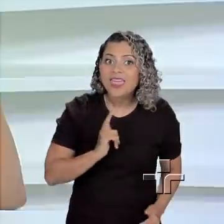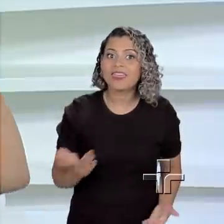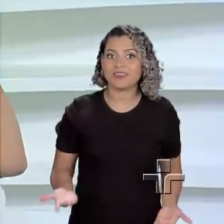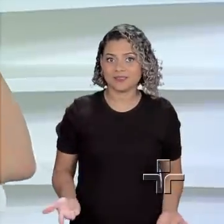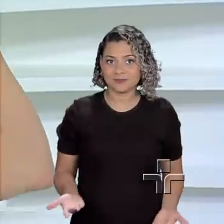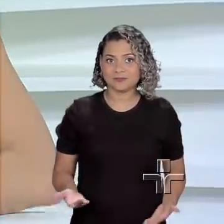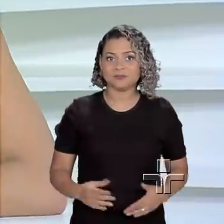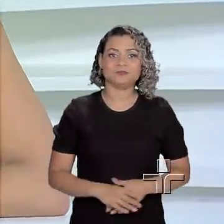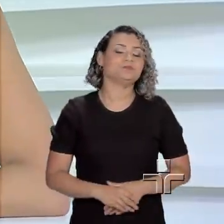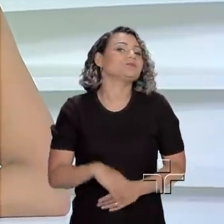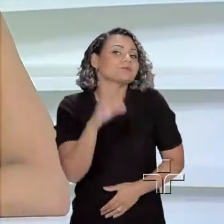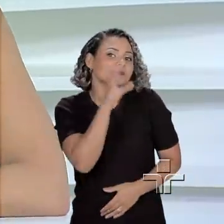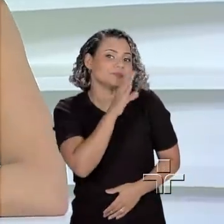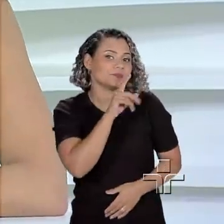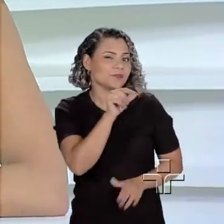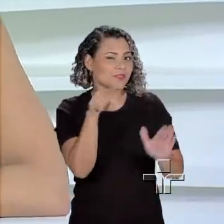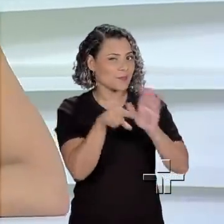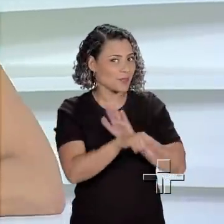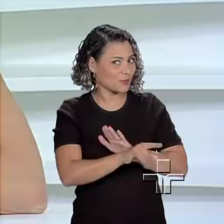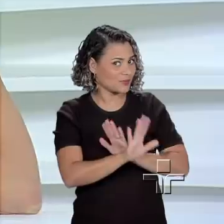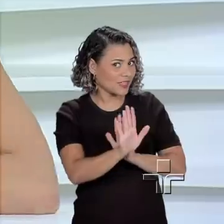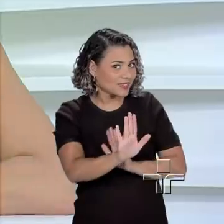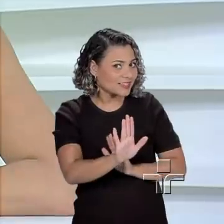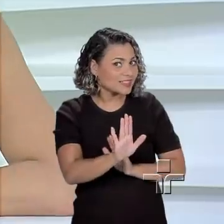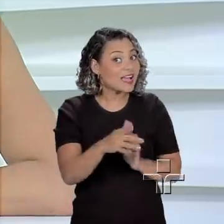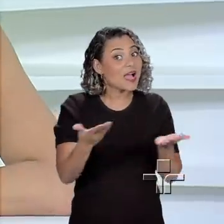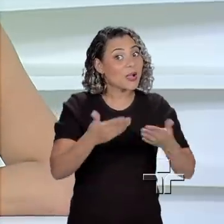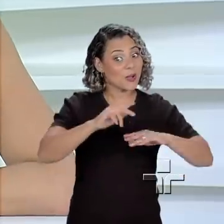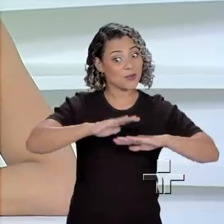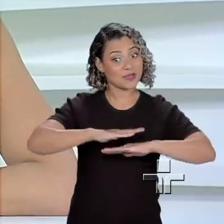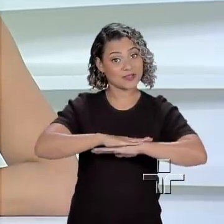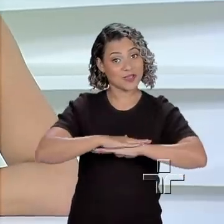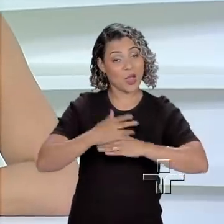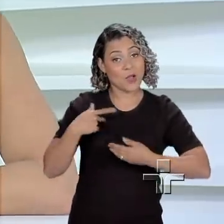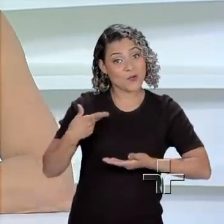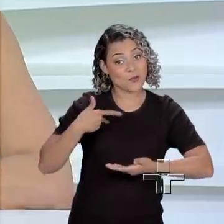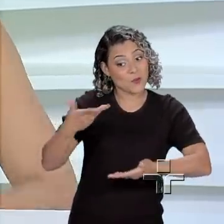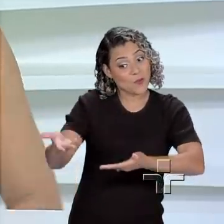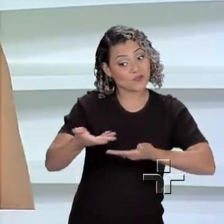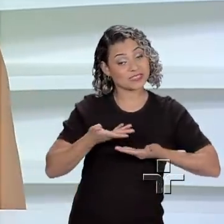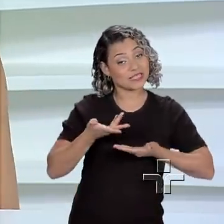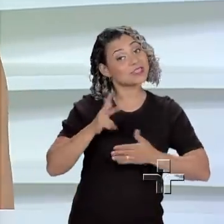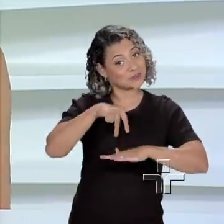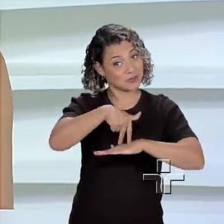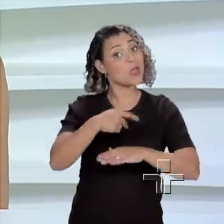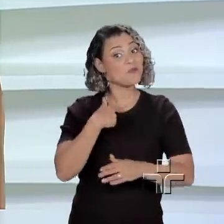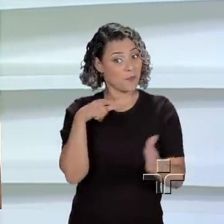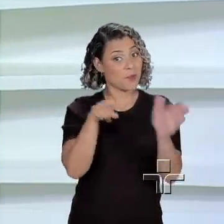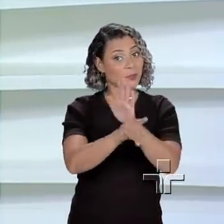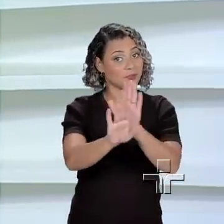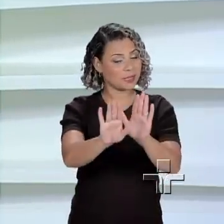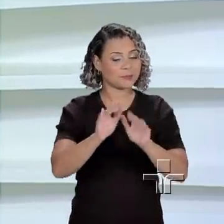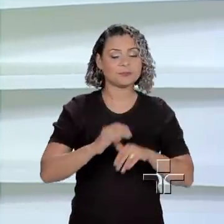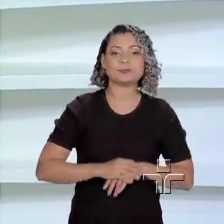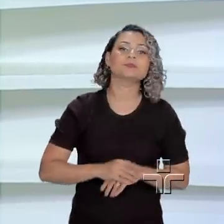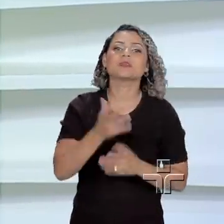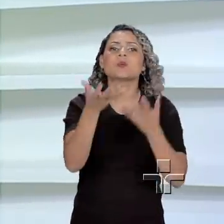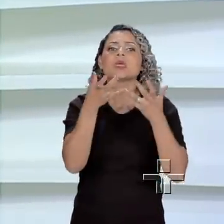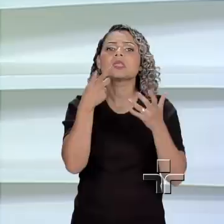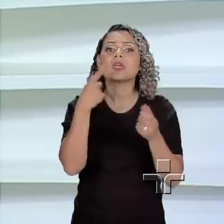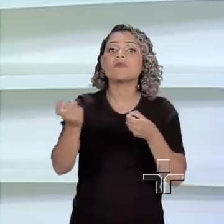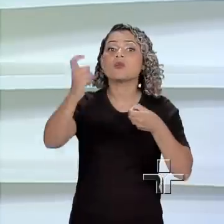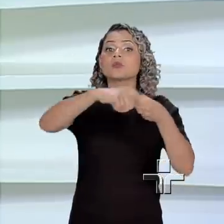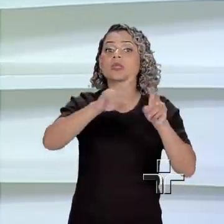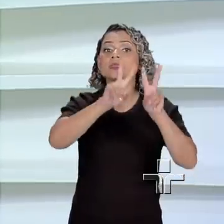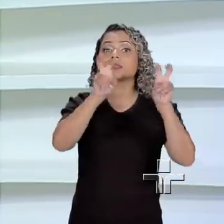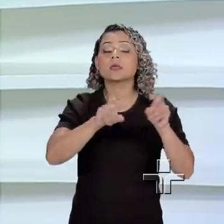para eu já que você foi citada nessa mesa, eu queria antes voltar para o ponto dos dados e